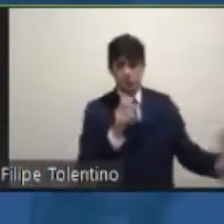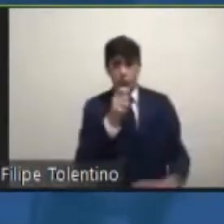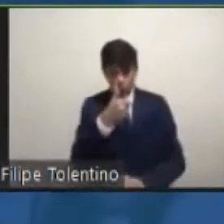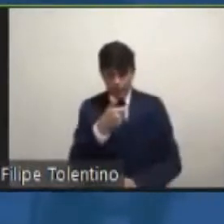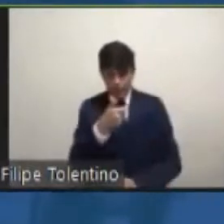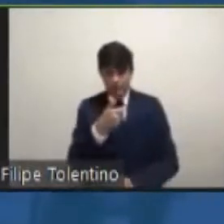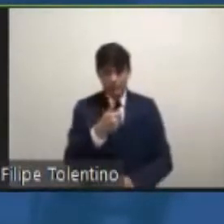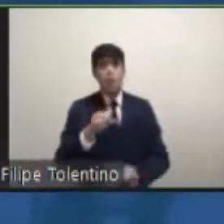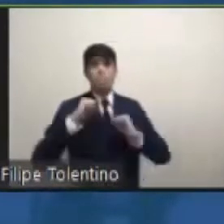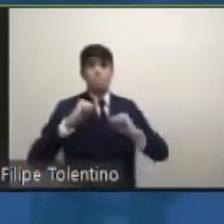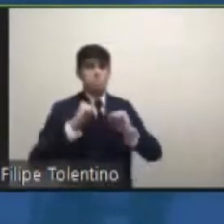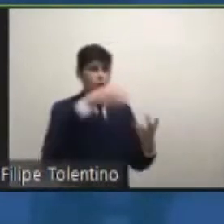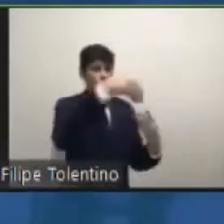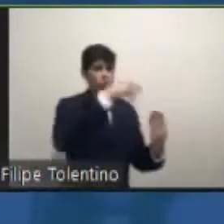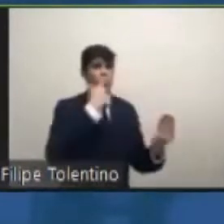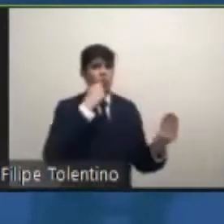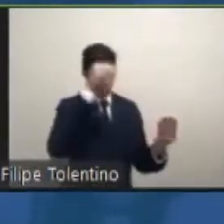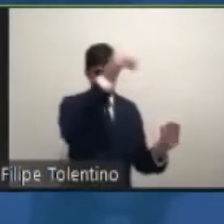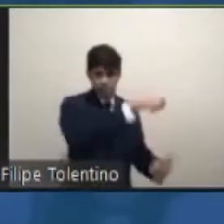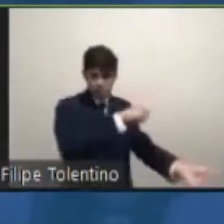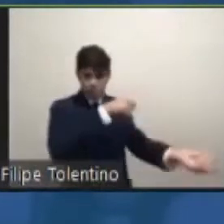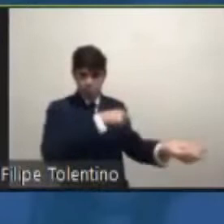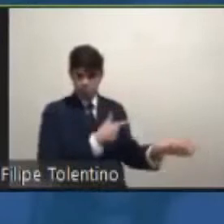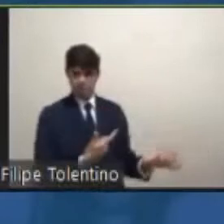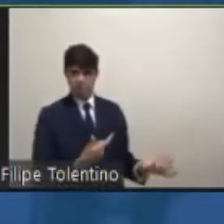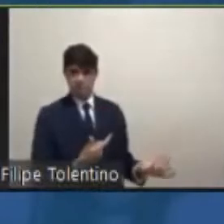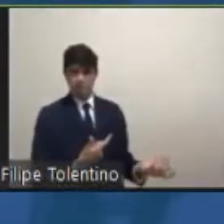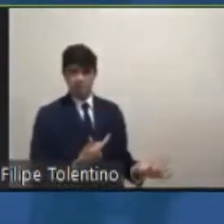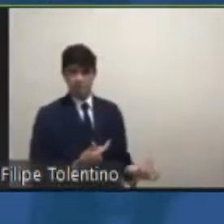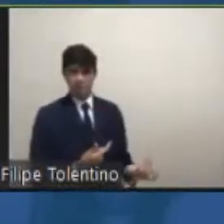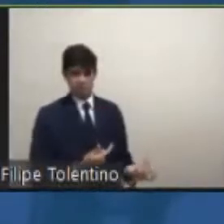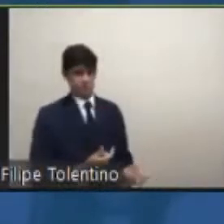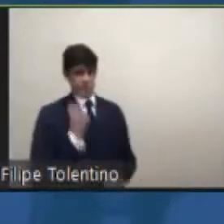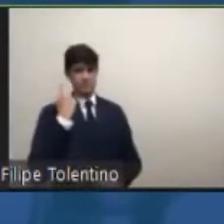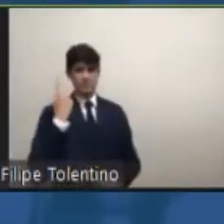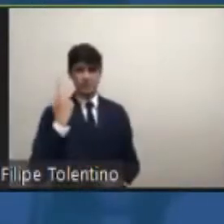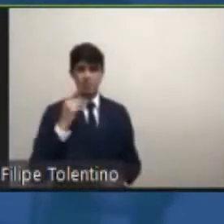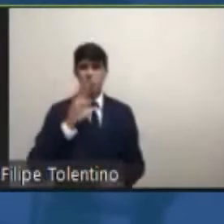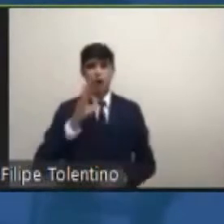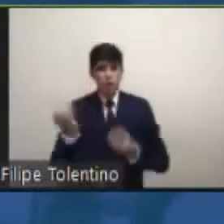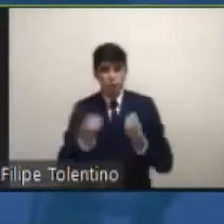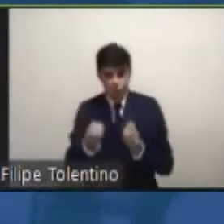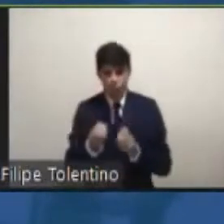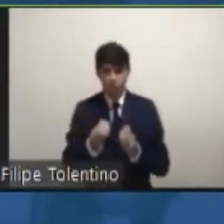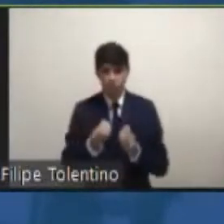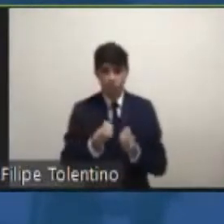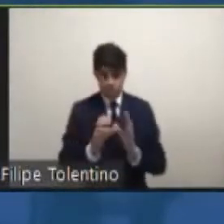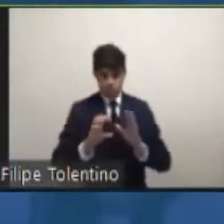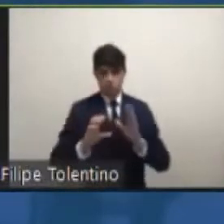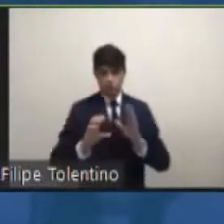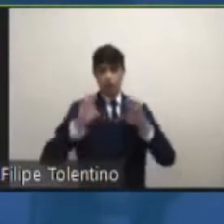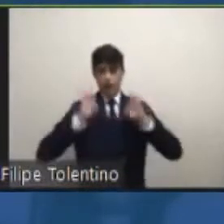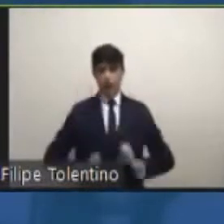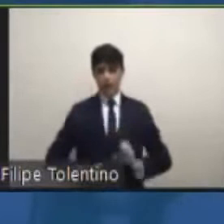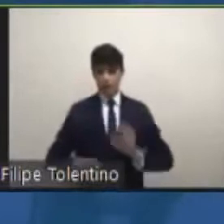levarmos em conta que o Código de Ética não é uma lei, é uma resolução de uma entidade de classe que vincula apenas os médicos,